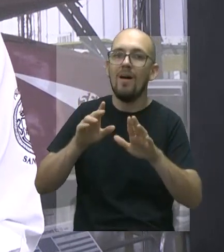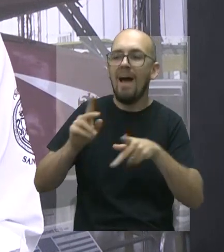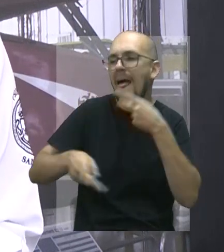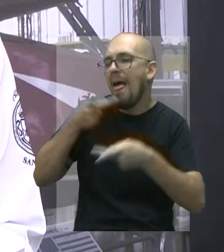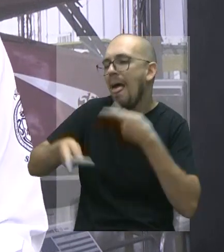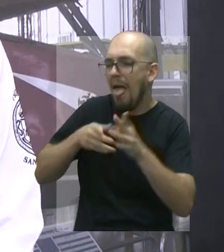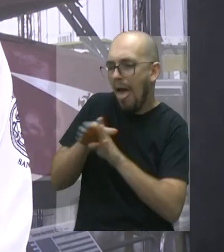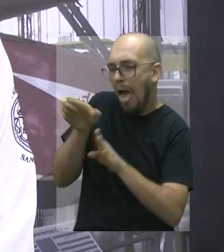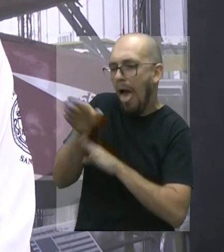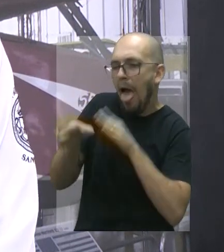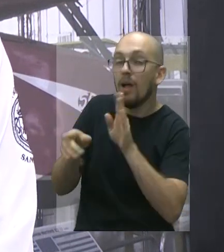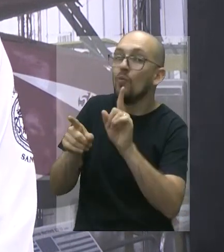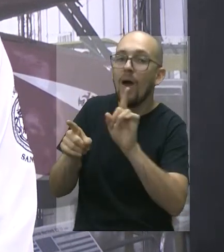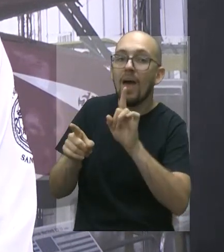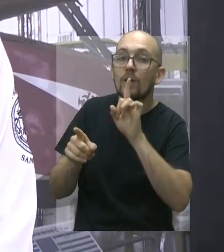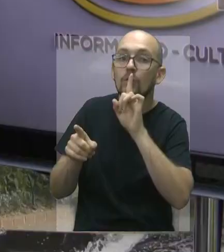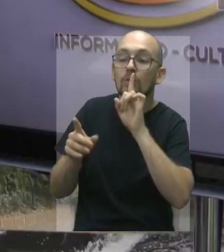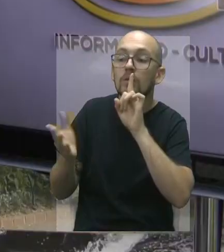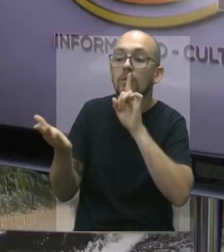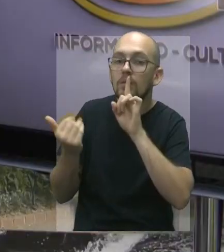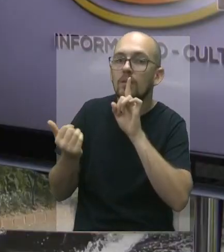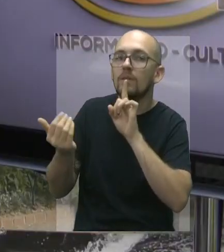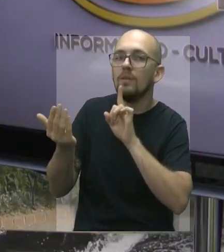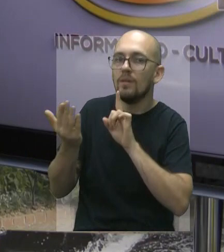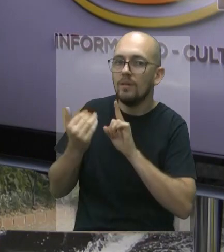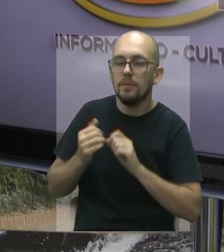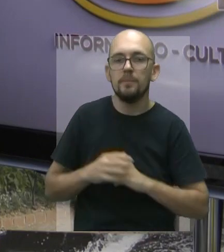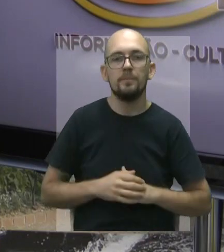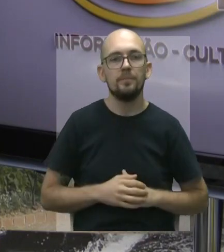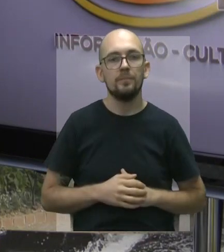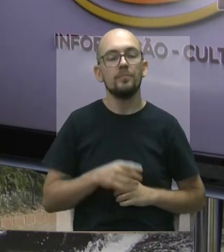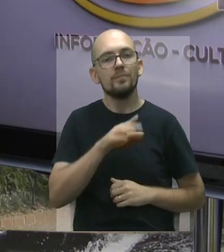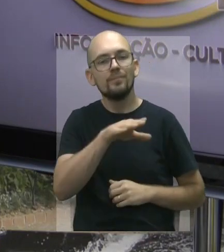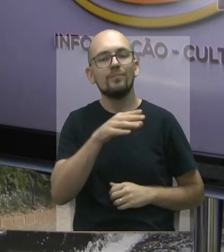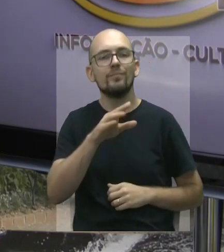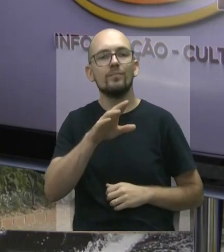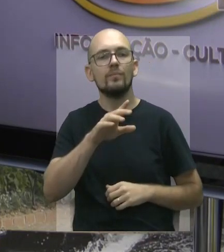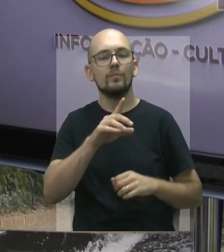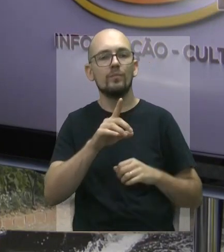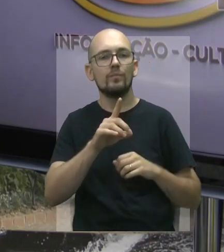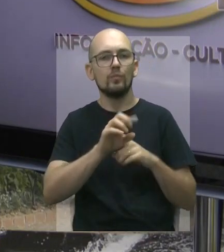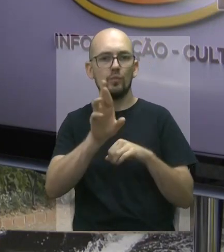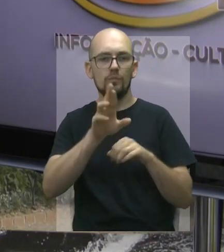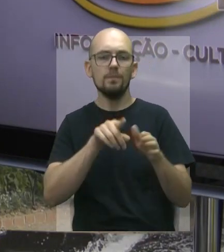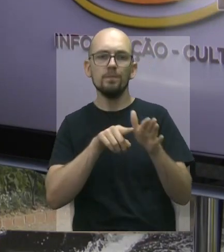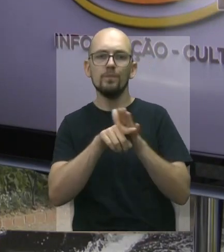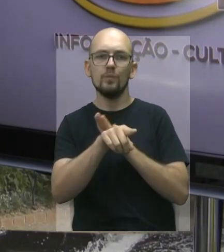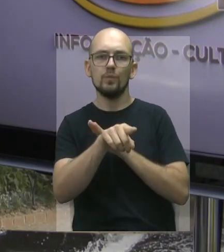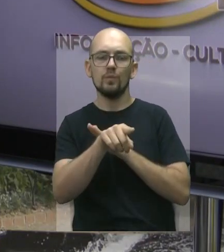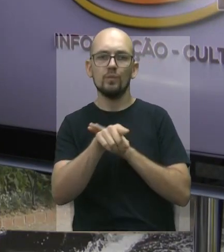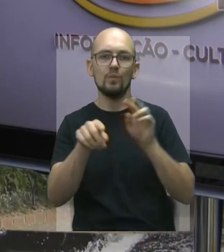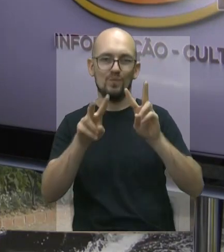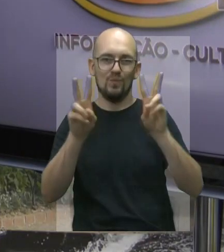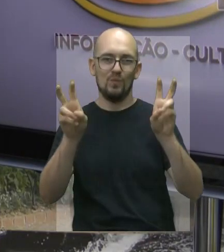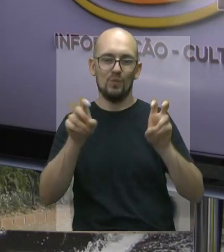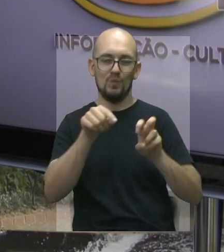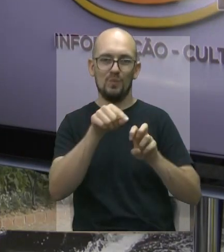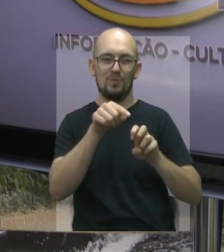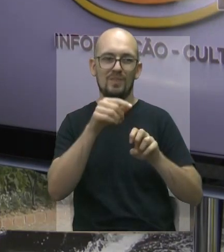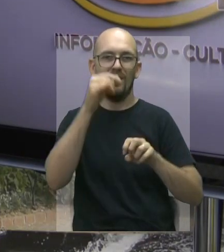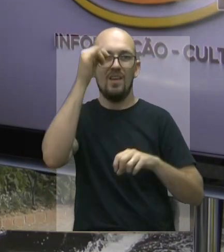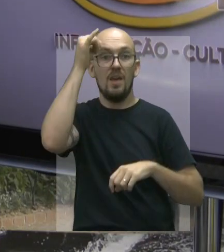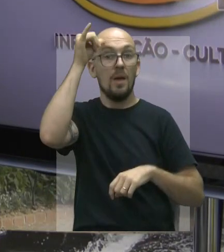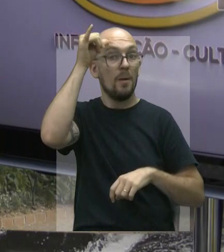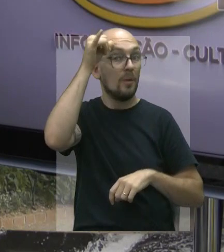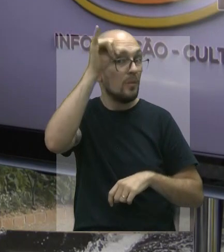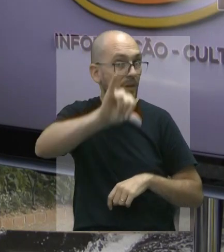vezes, do que falar. Entendi. Ô, doutora, e é importante, né, a gente está no Setembro Amarelo ainda, essa questão da prevenção. É possível